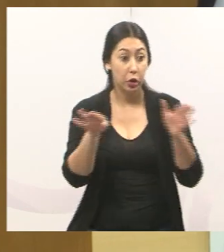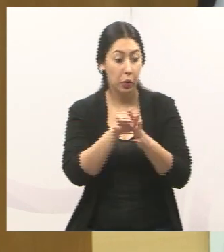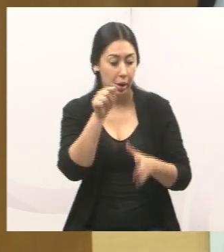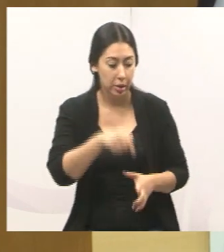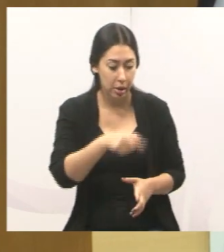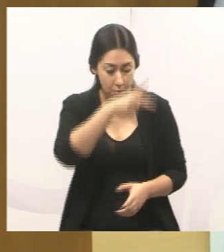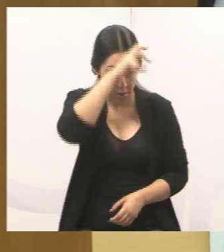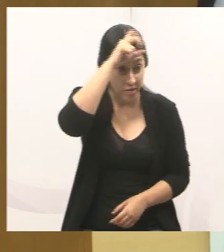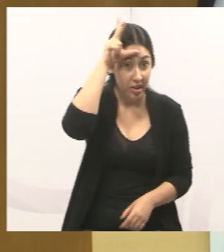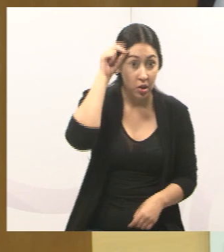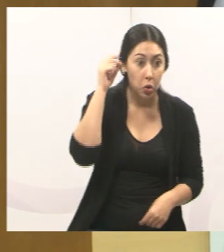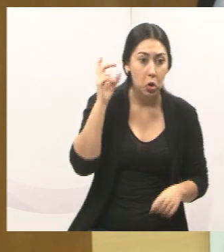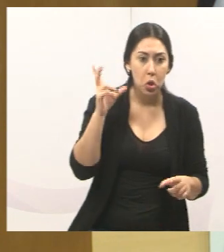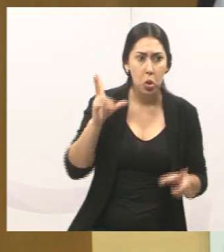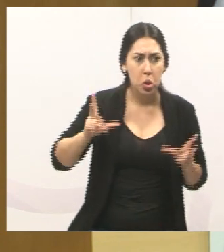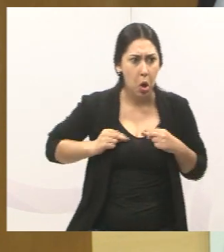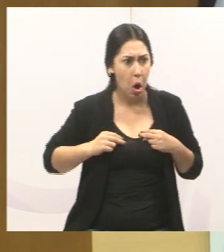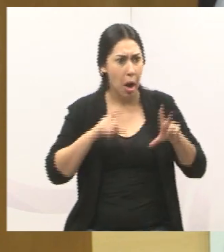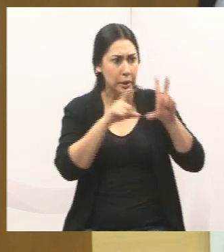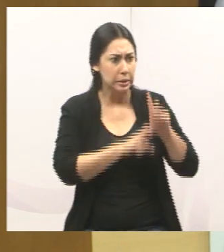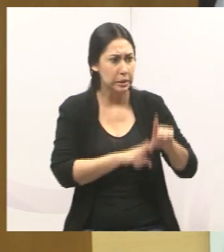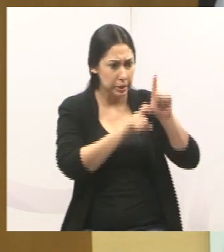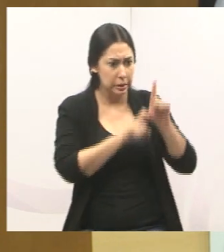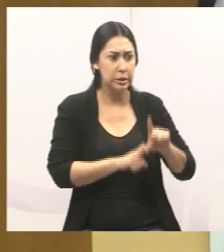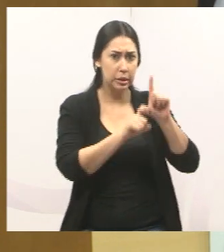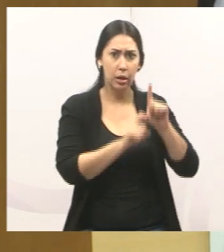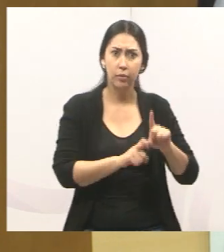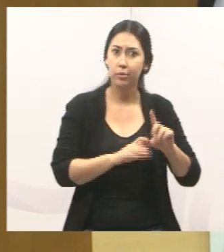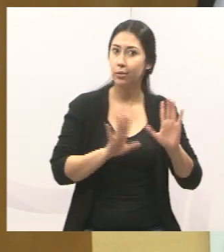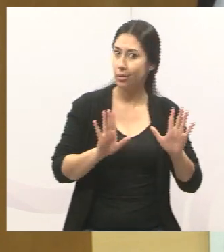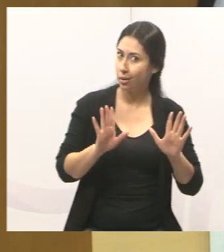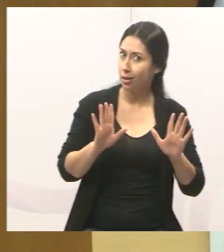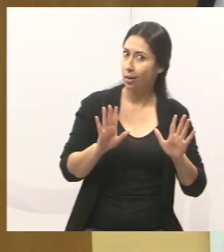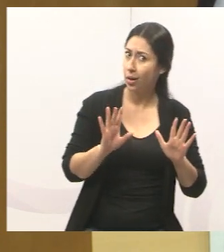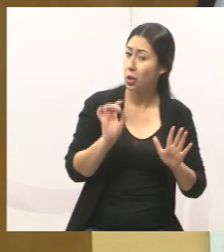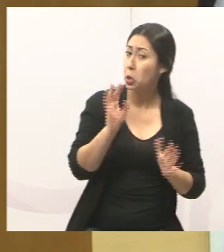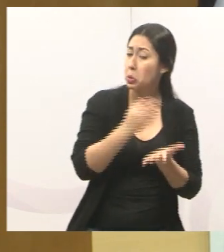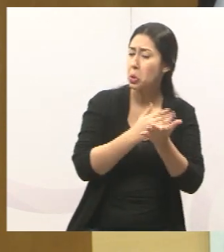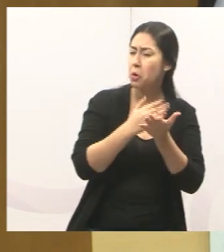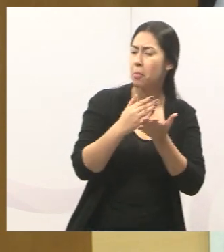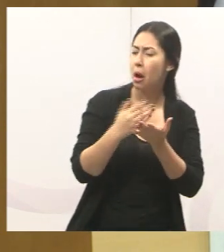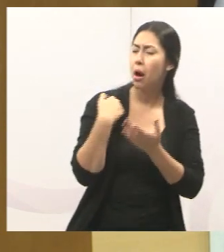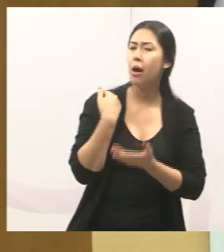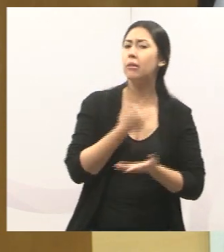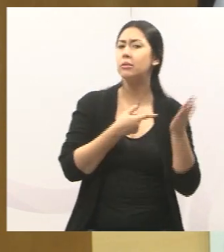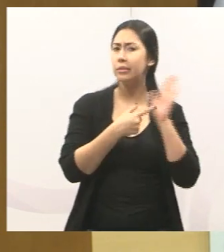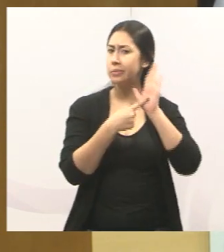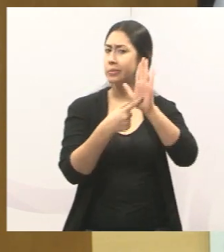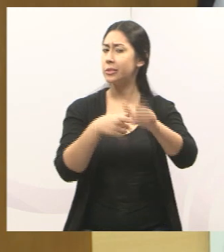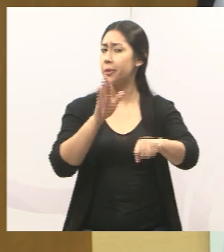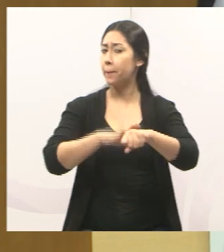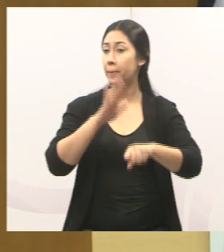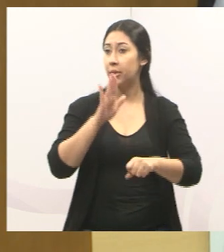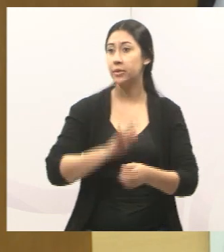primeiro ano de governo, isso é só uma pontinha do iceberg. Nós vamos ver um pouquinho mais para